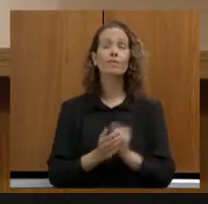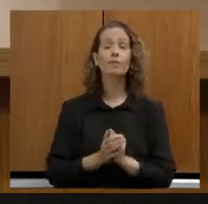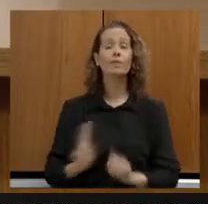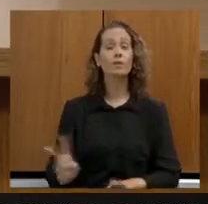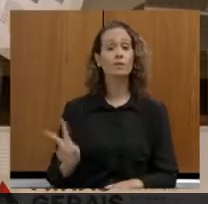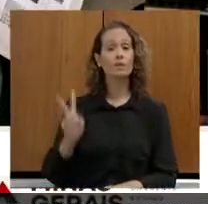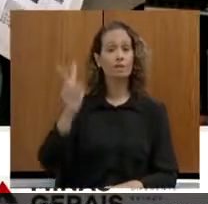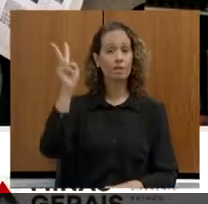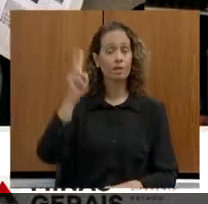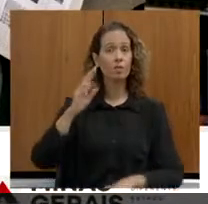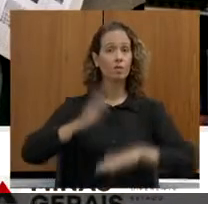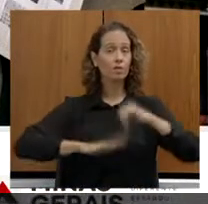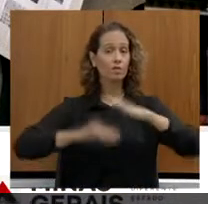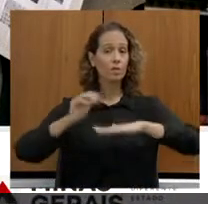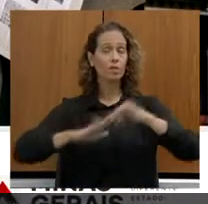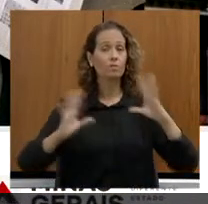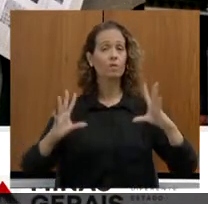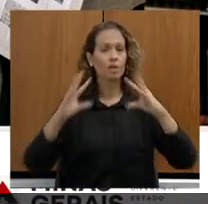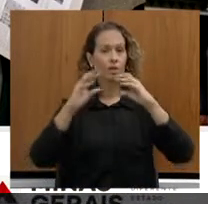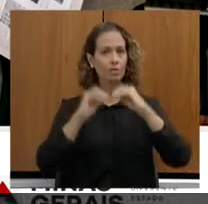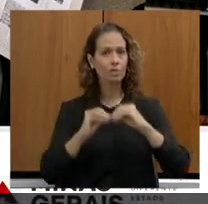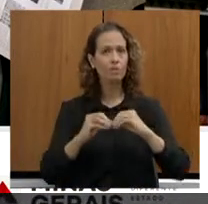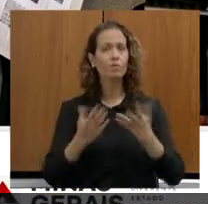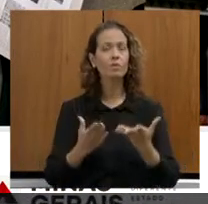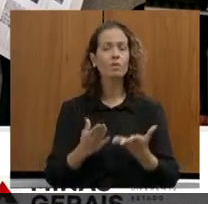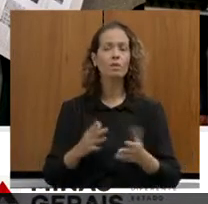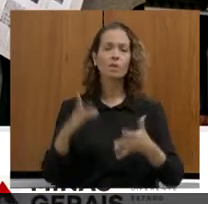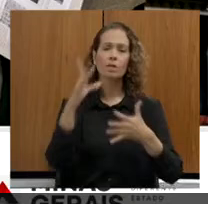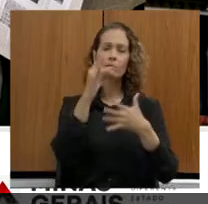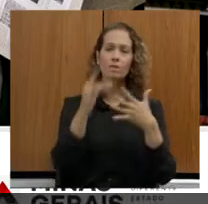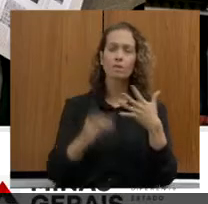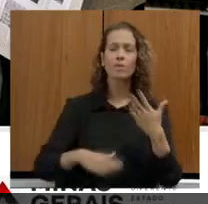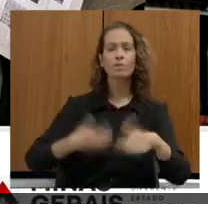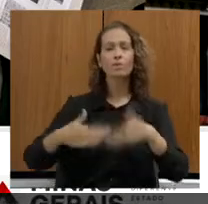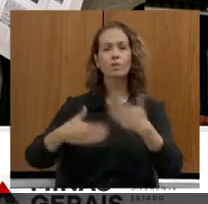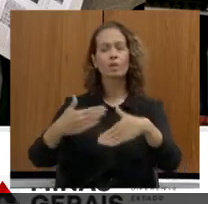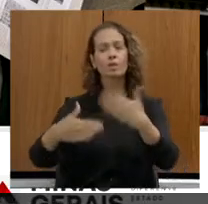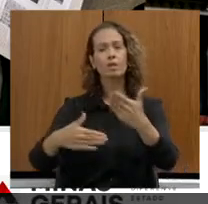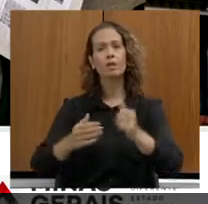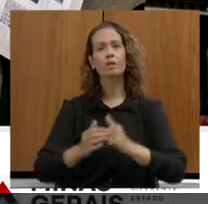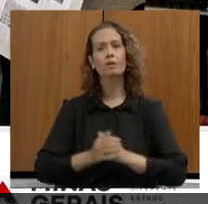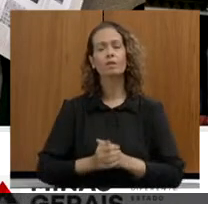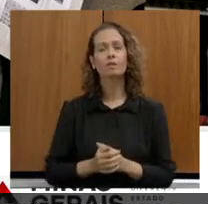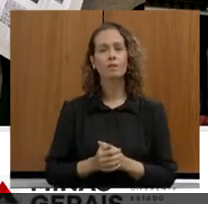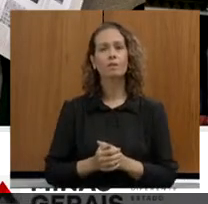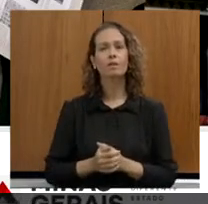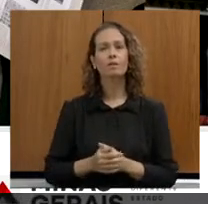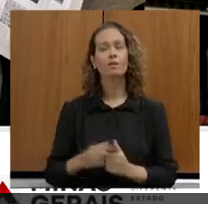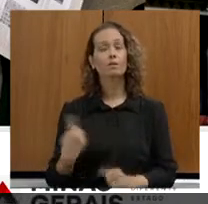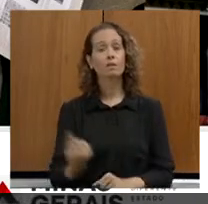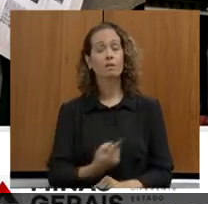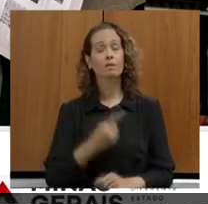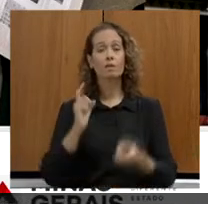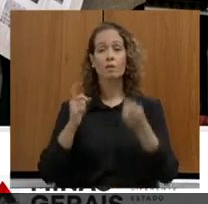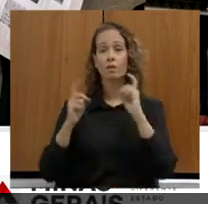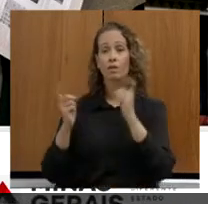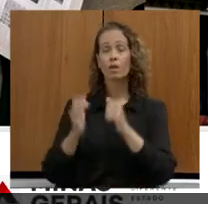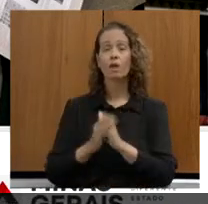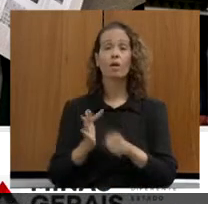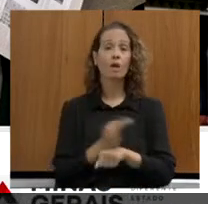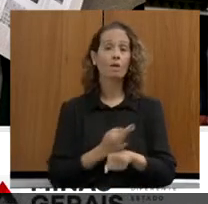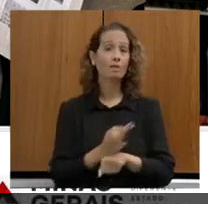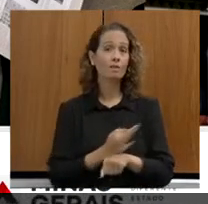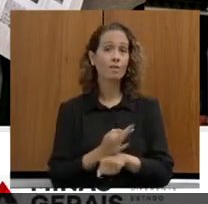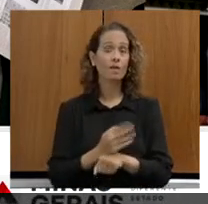trago o resumo da Estações nós podemos entrar mais detalhadamente aí no processo no decorrer da nossa conversa as férias-prêmio